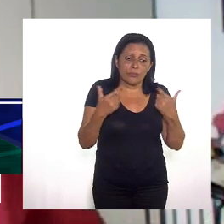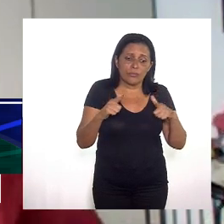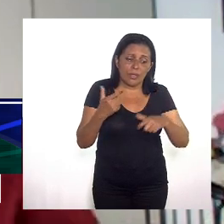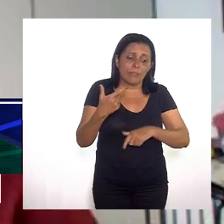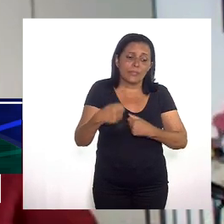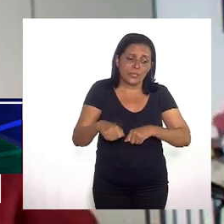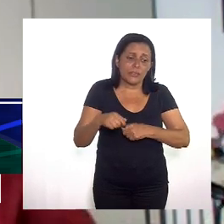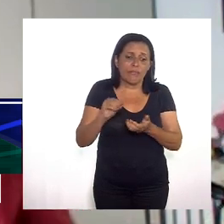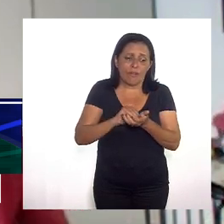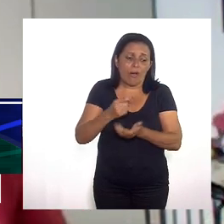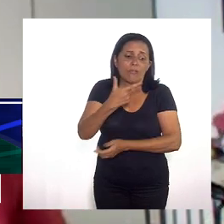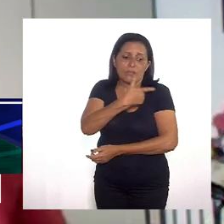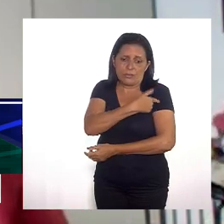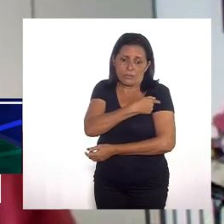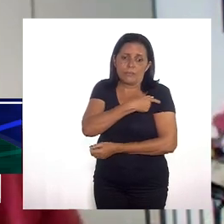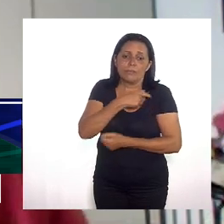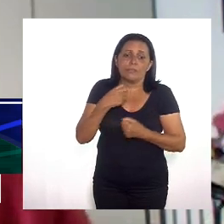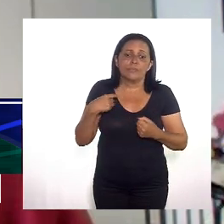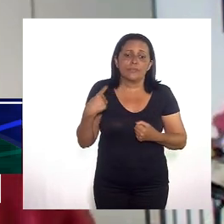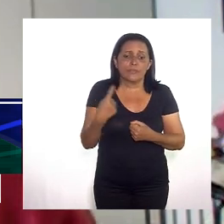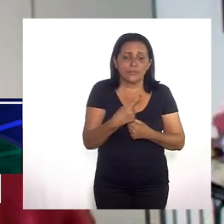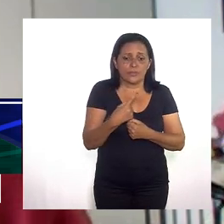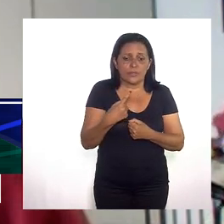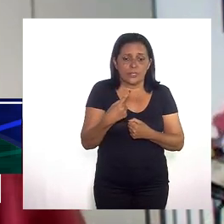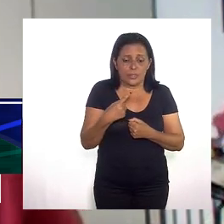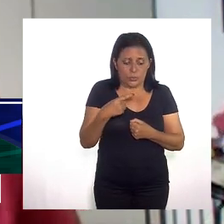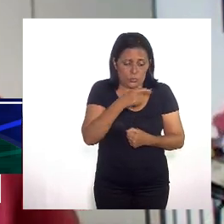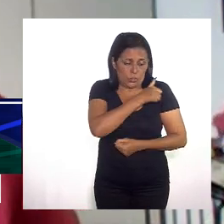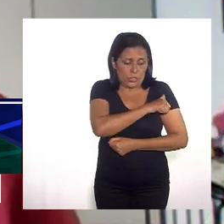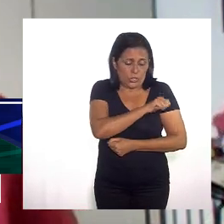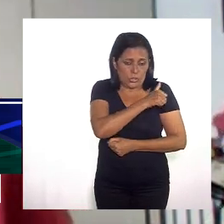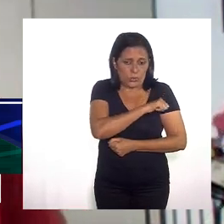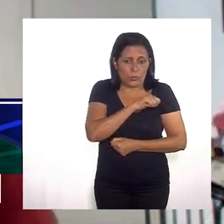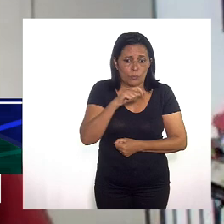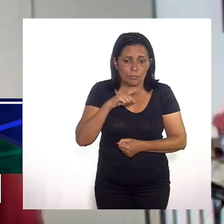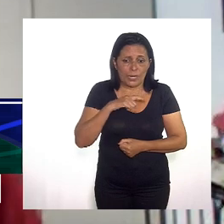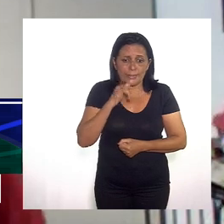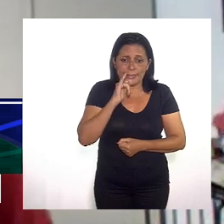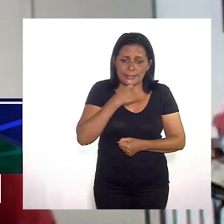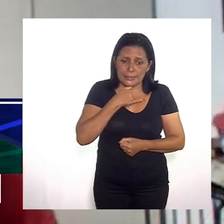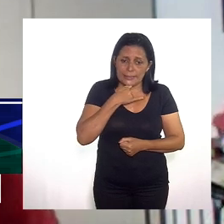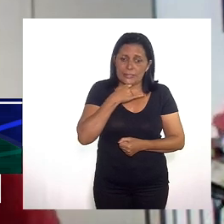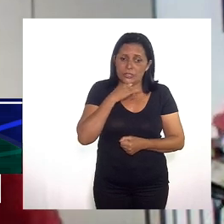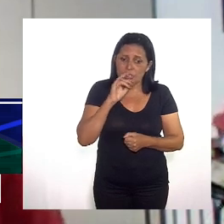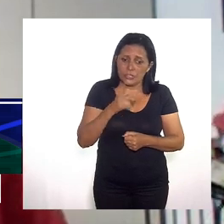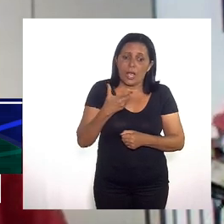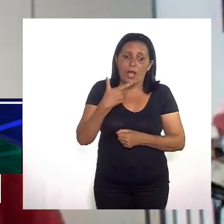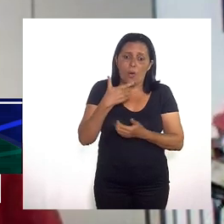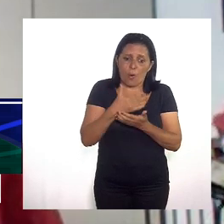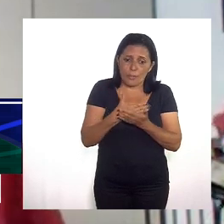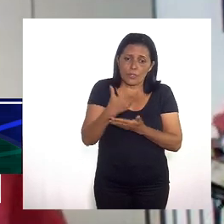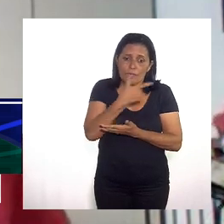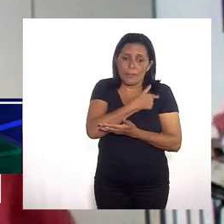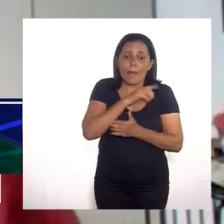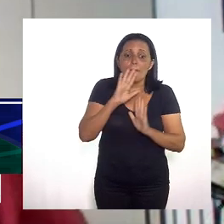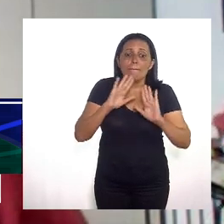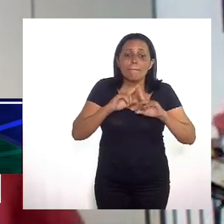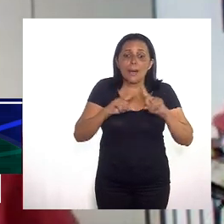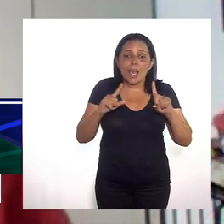Na cidade do Rio de Janeiro, por exemplo, a gente vive um drama. A vacinação já começou, mas as escolas